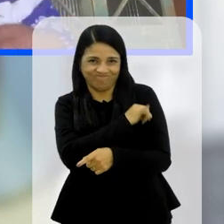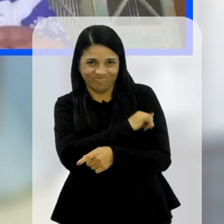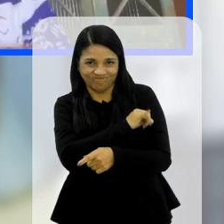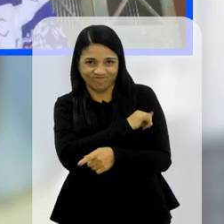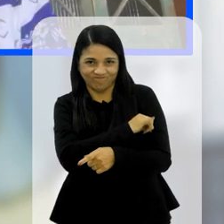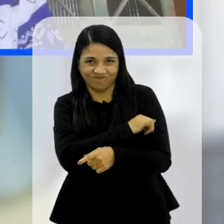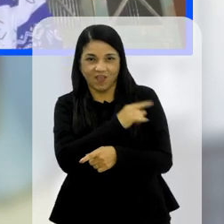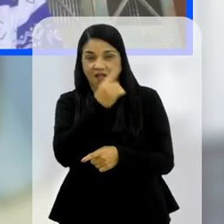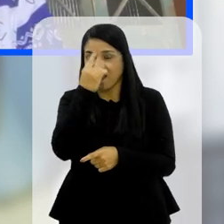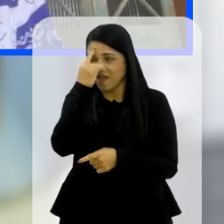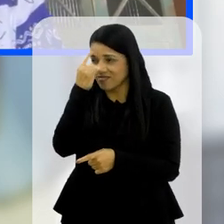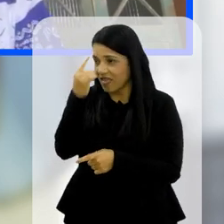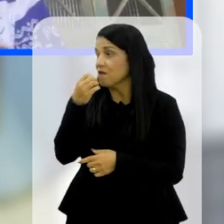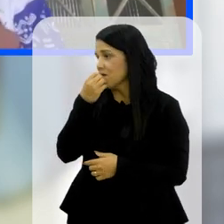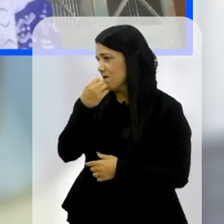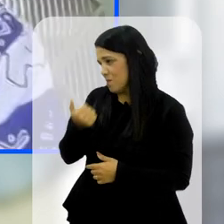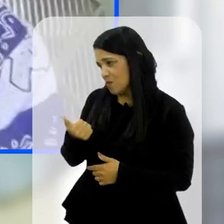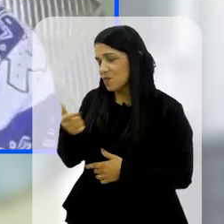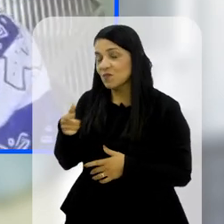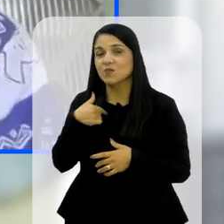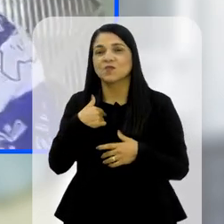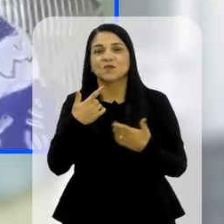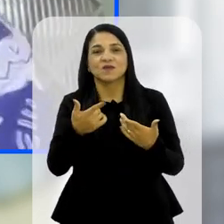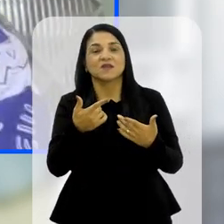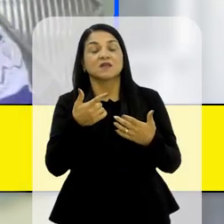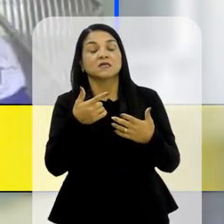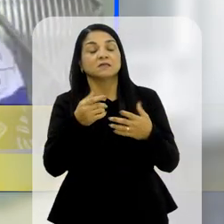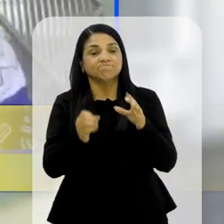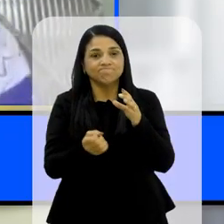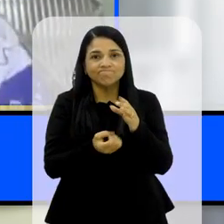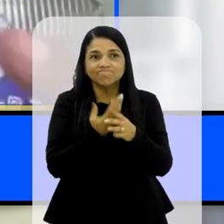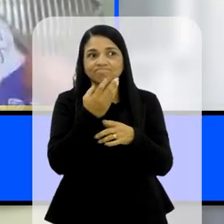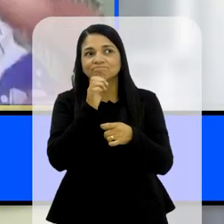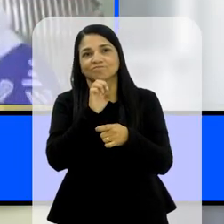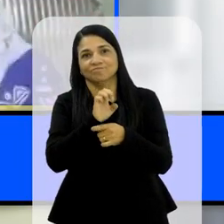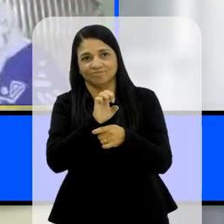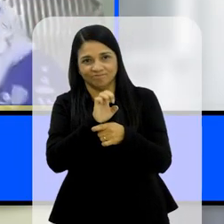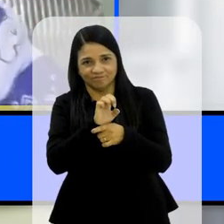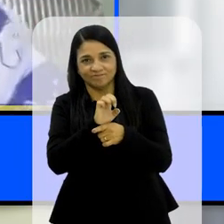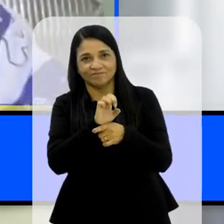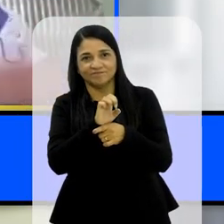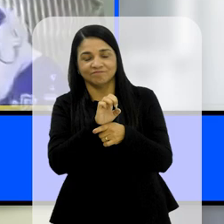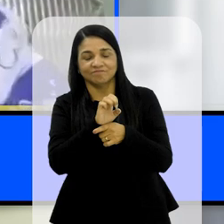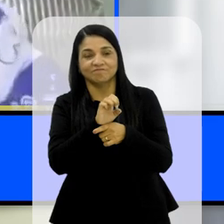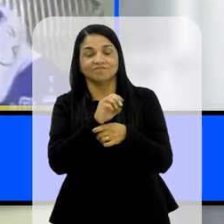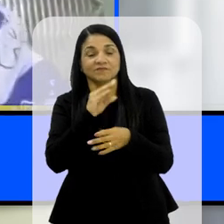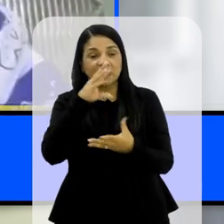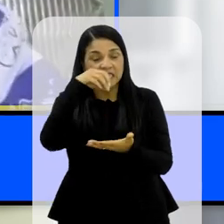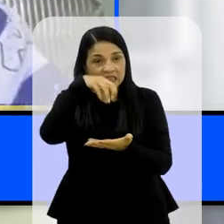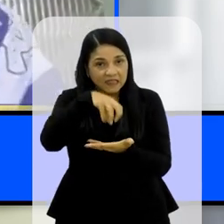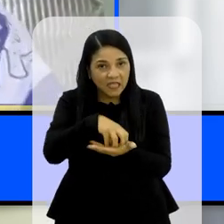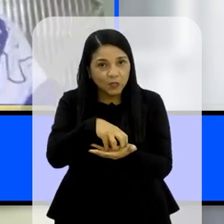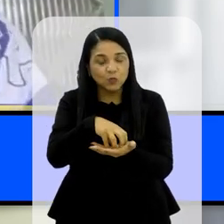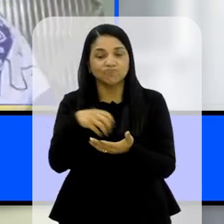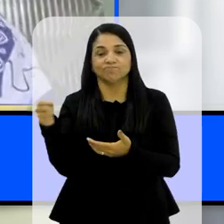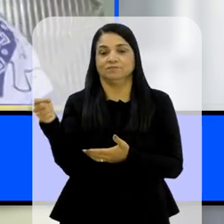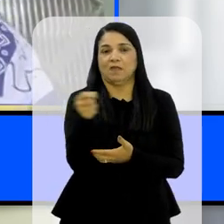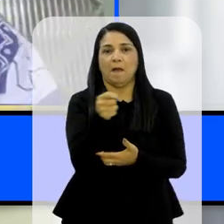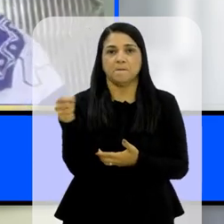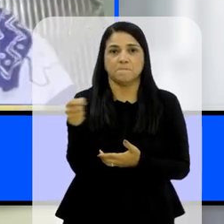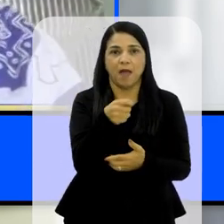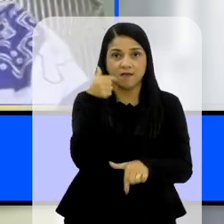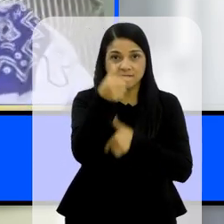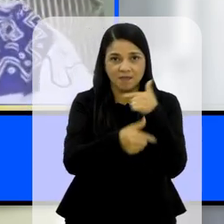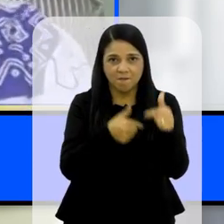a ideia é criar ele por estados e fazer com que, dentro desse estado, a gente potencialize esse mercado de